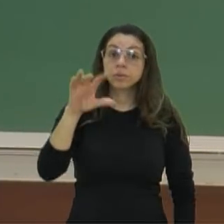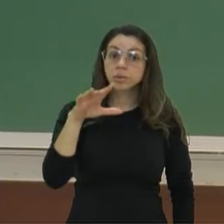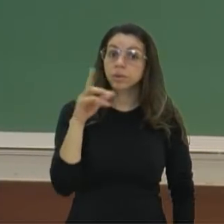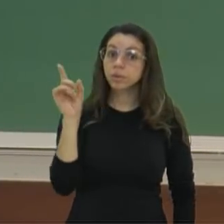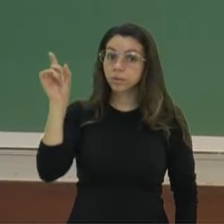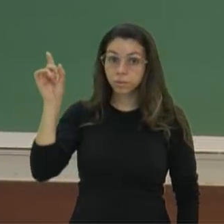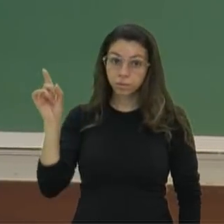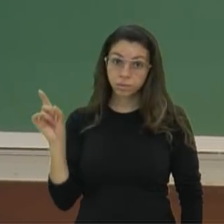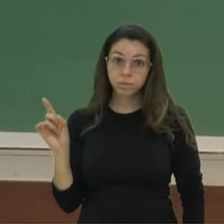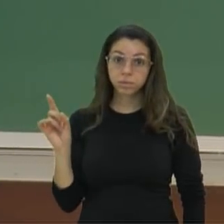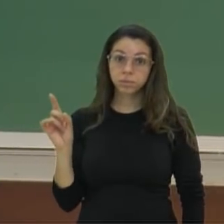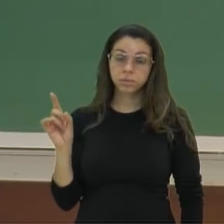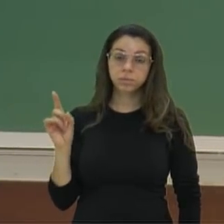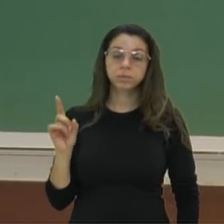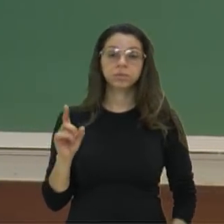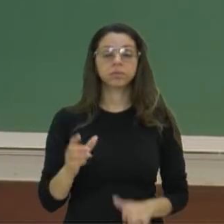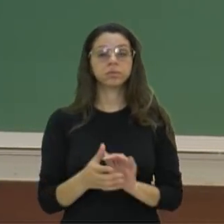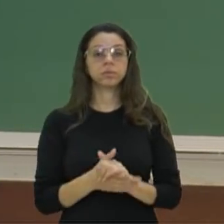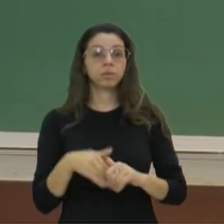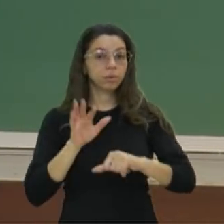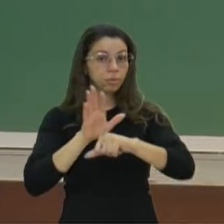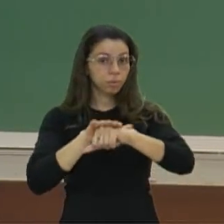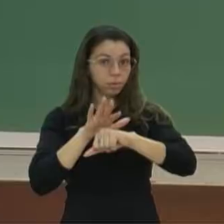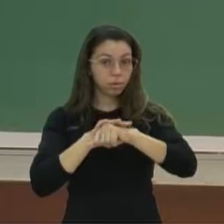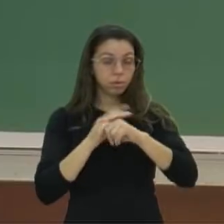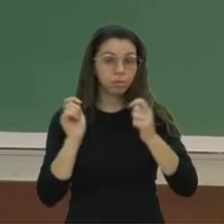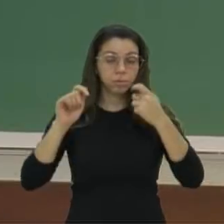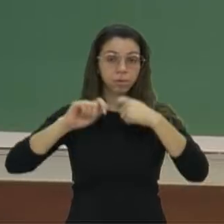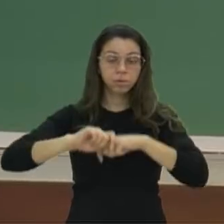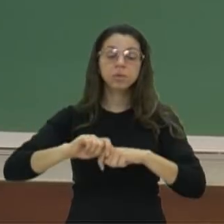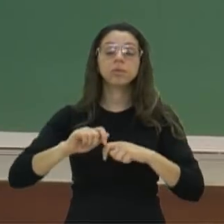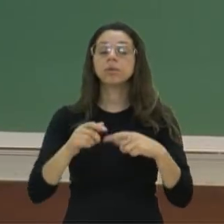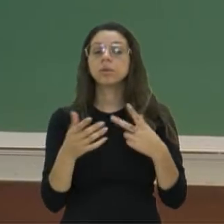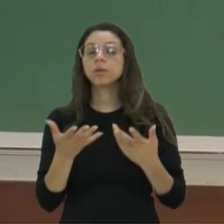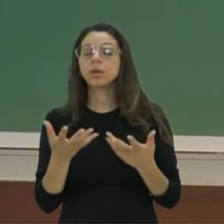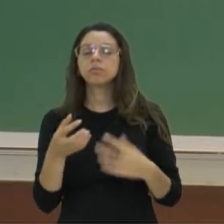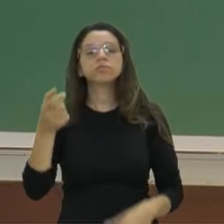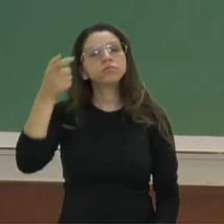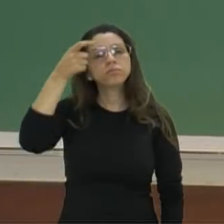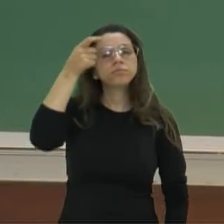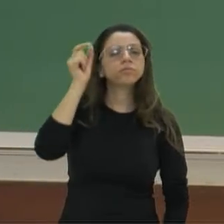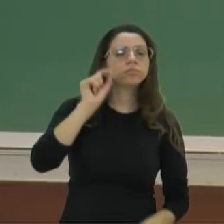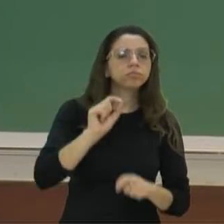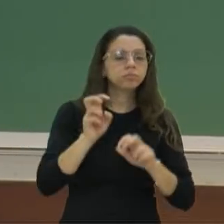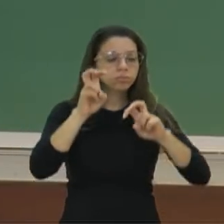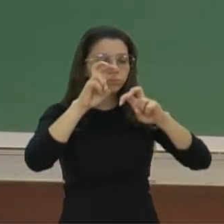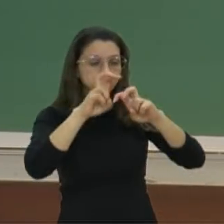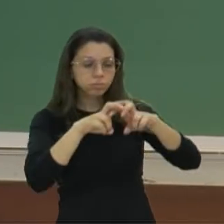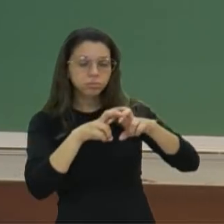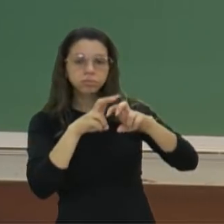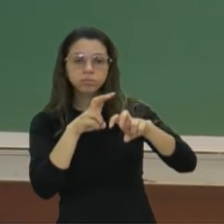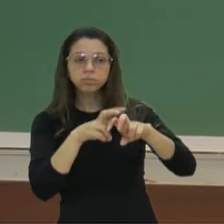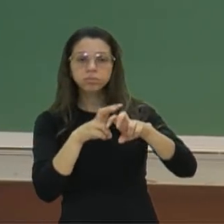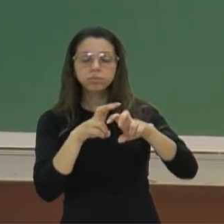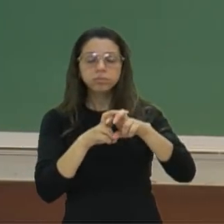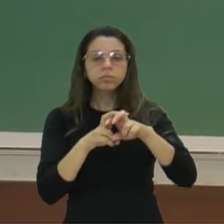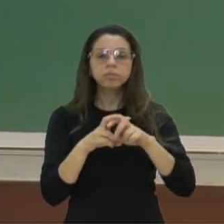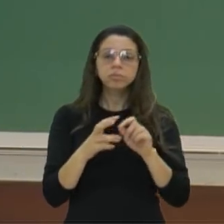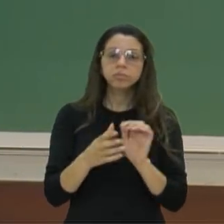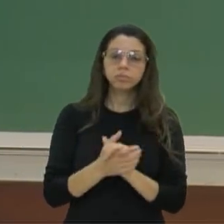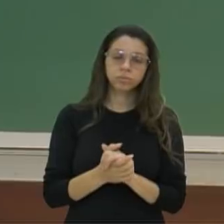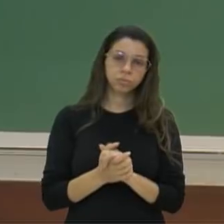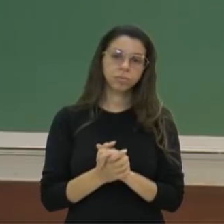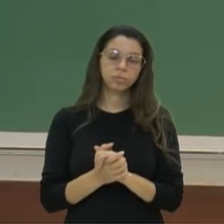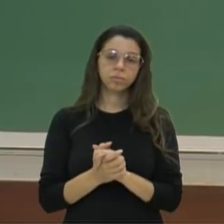vai diagnosticar algum distúrbio. Aí ele vai ter uma noção, ele vai te sentar numa cadeira, com aparelhos,